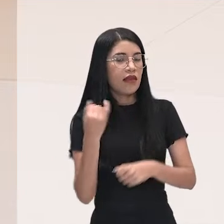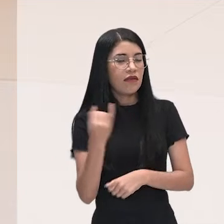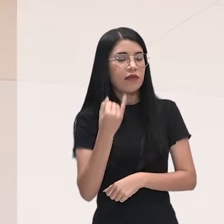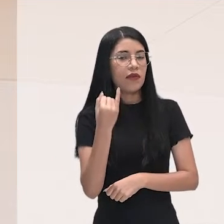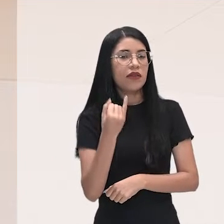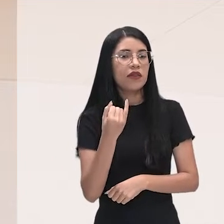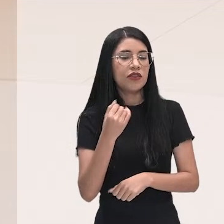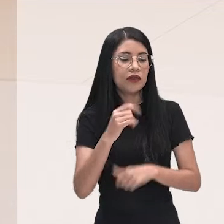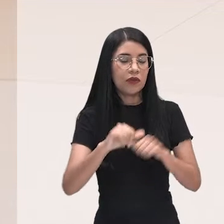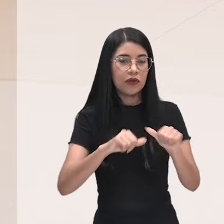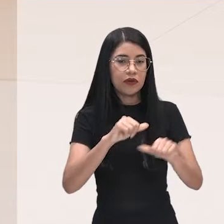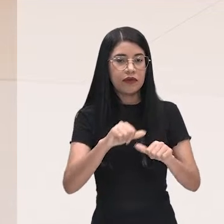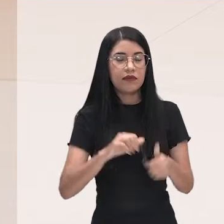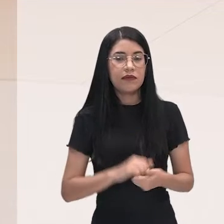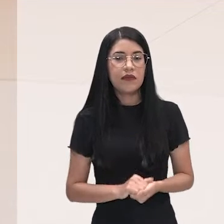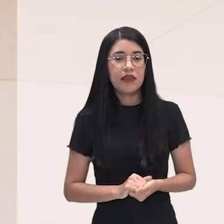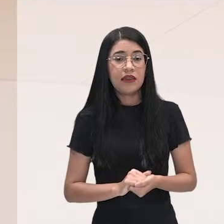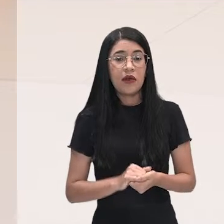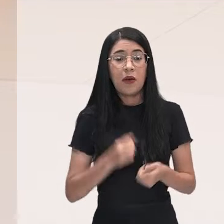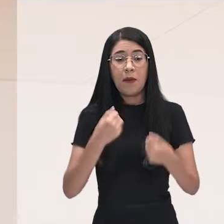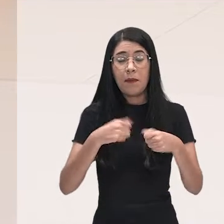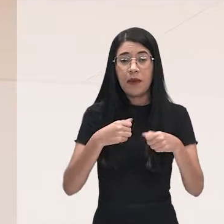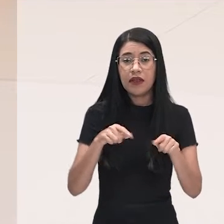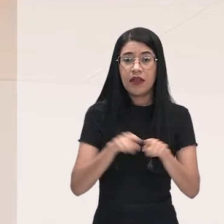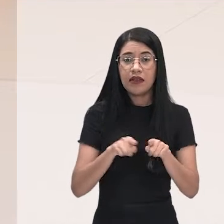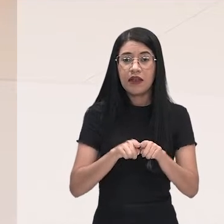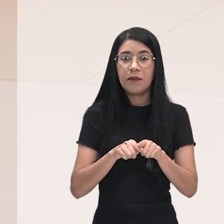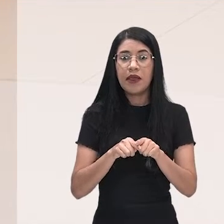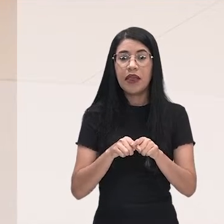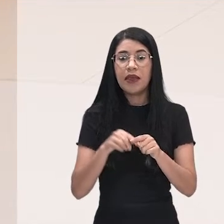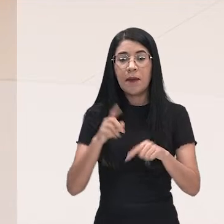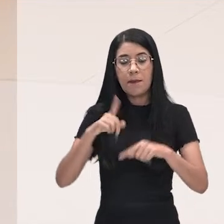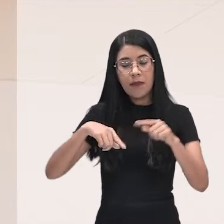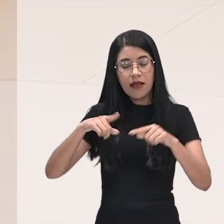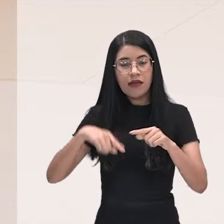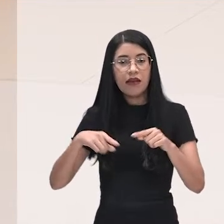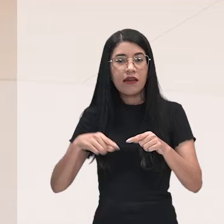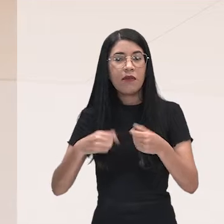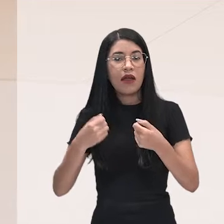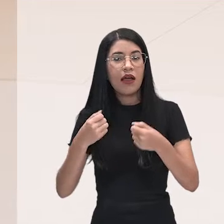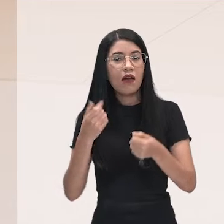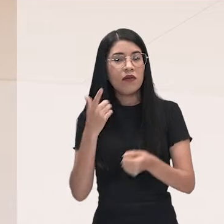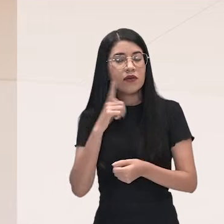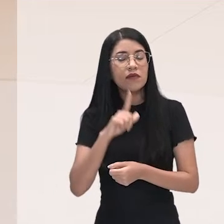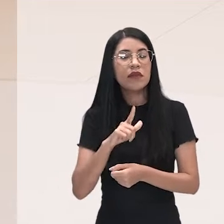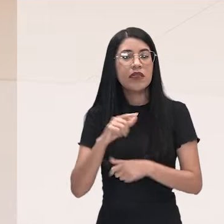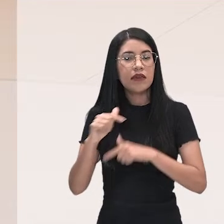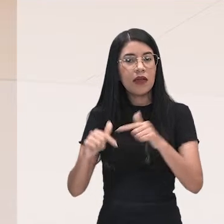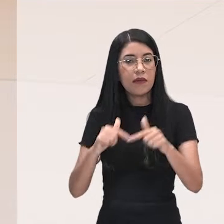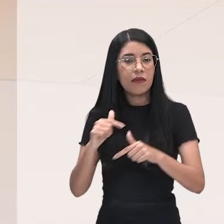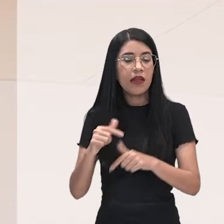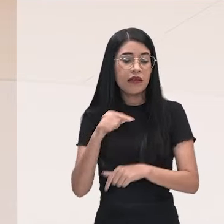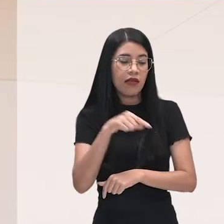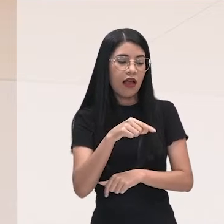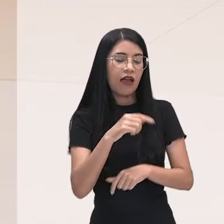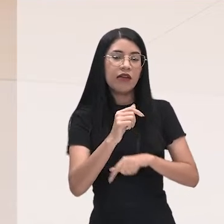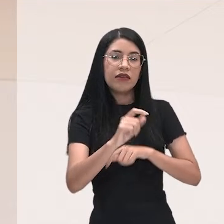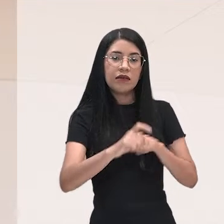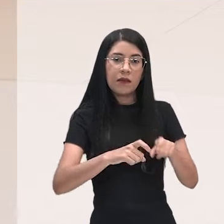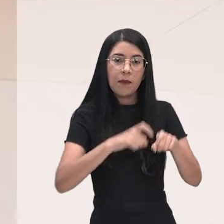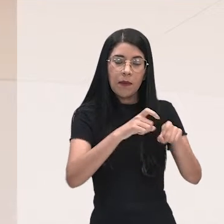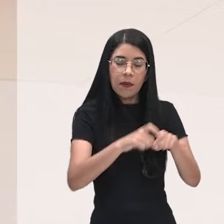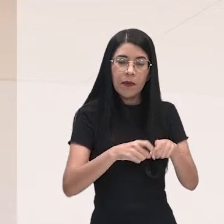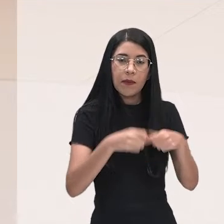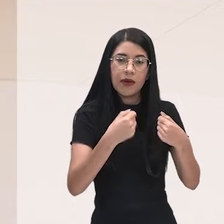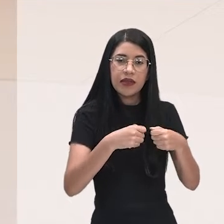dentro do campo, e isso vai provocar uma mudança também dentro da dinâmica no campo. A gente começa a ter, a partir desse momento, o